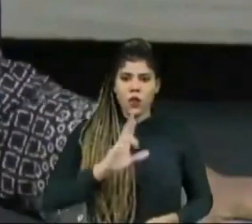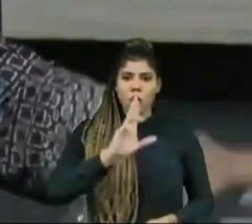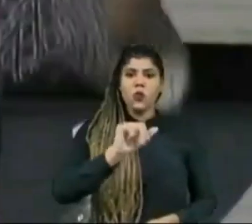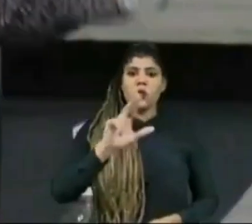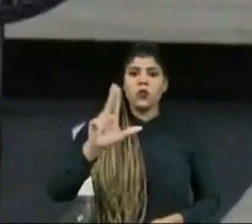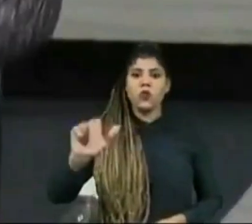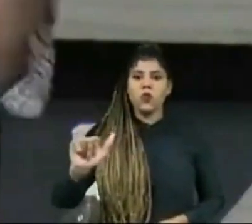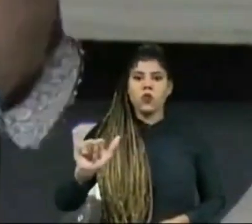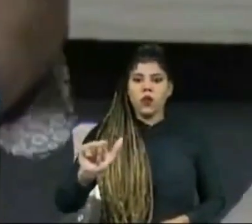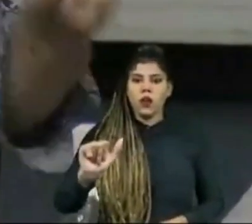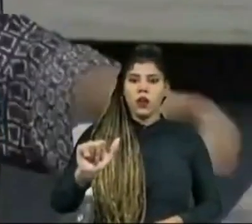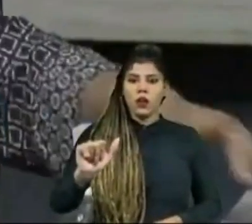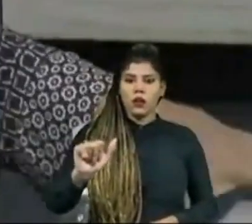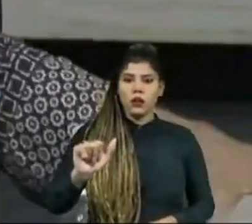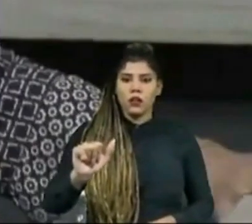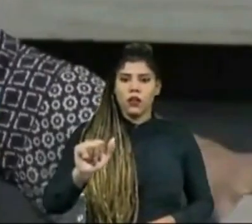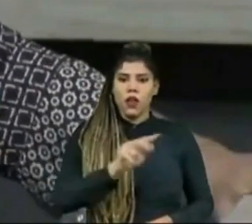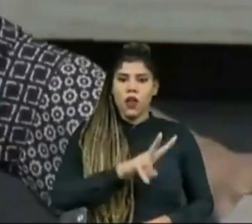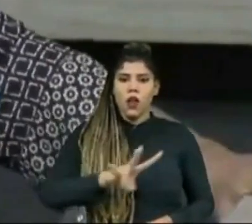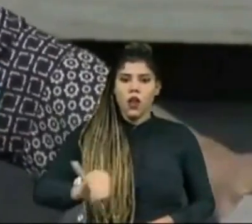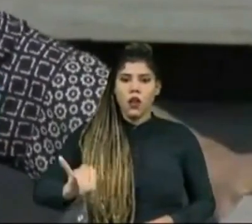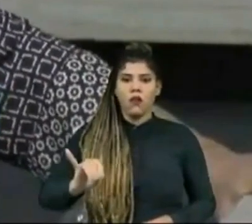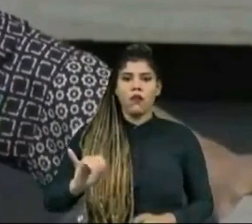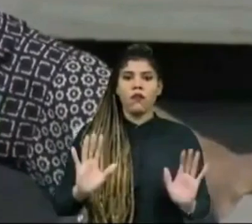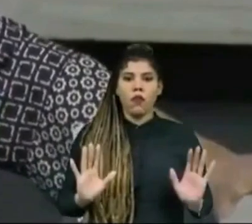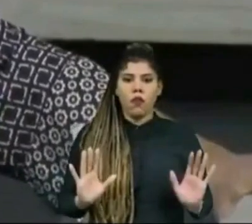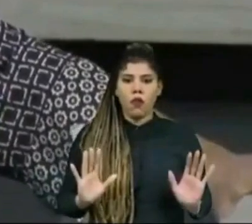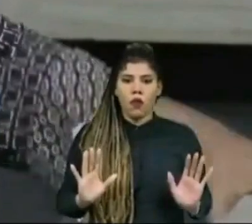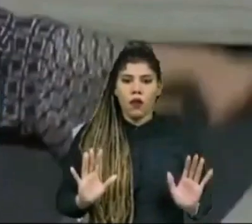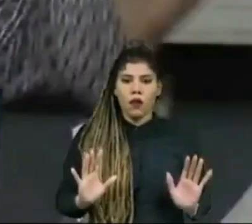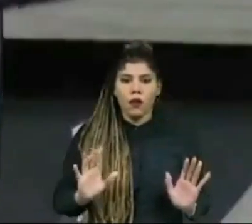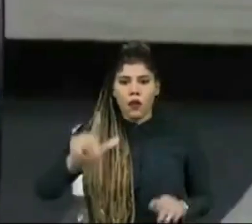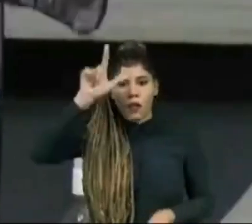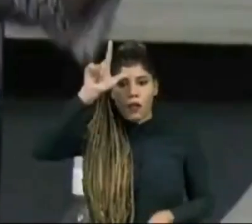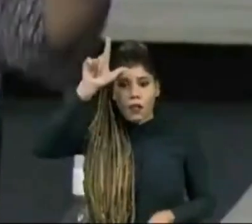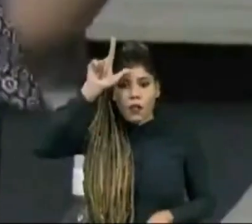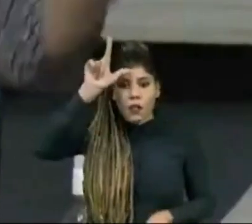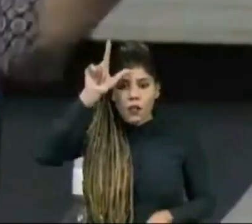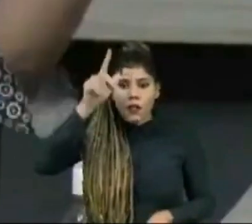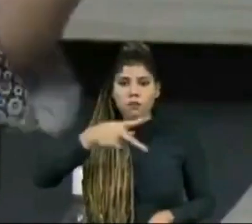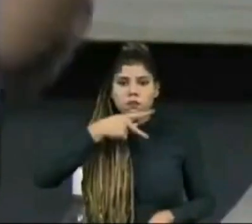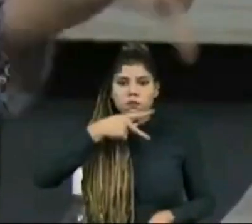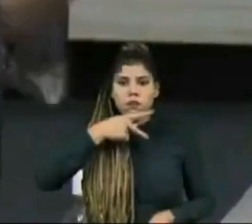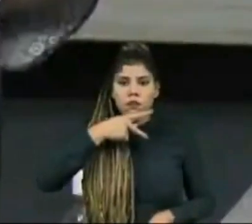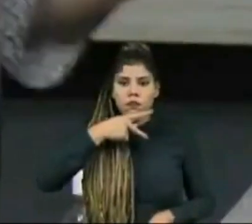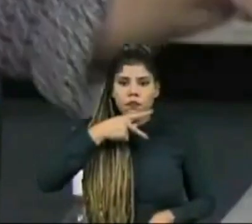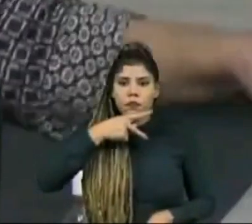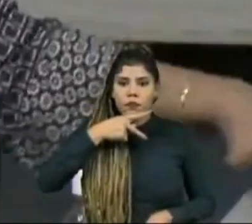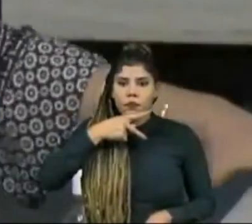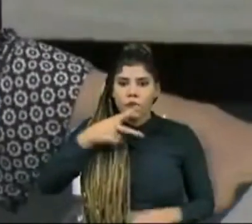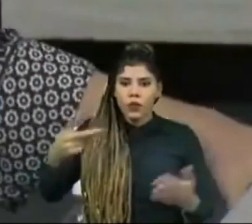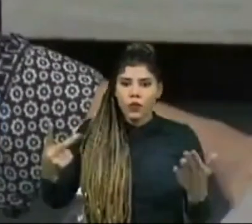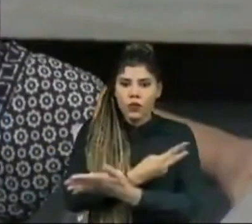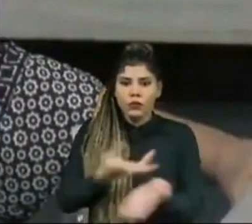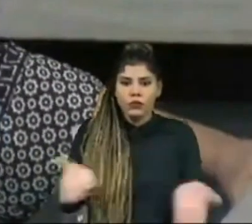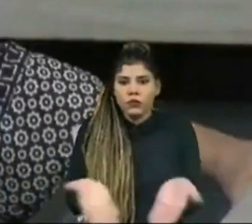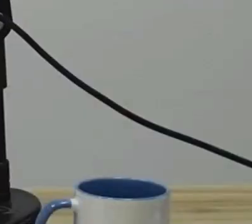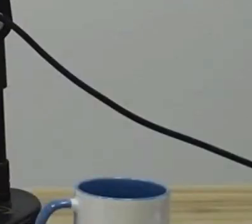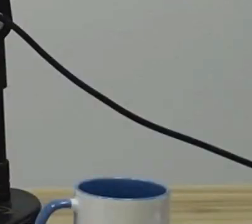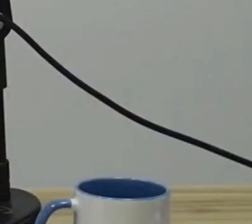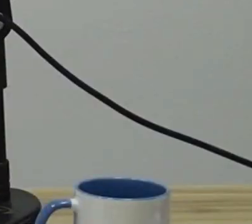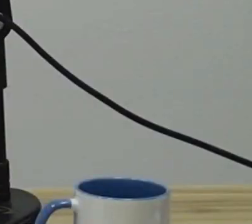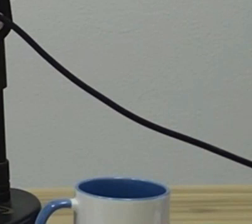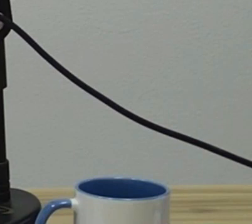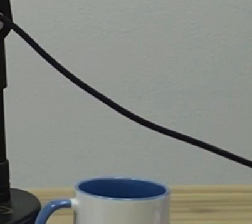Leitão, vou receber a liderança do Partido Liberal para ver o distrato que aconteceu hoje nessa Casa Legislativa.